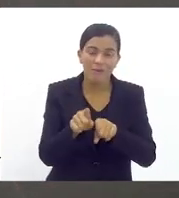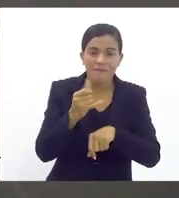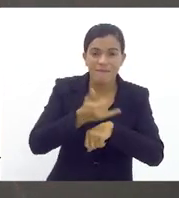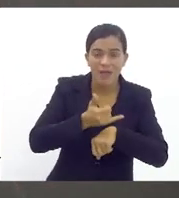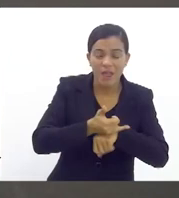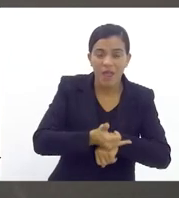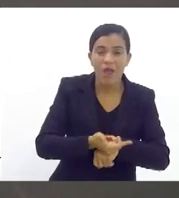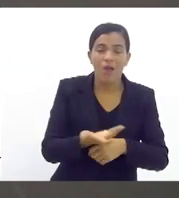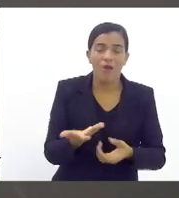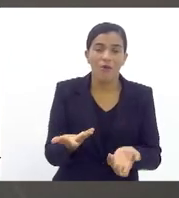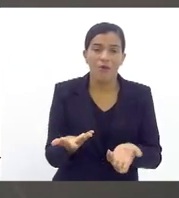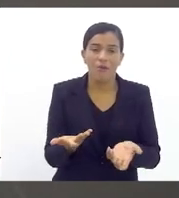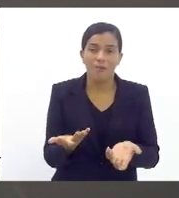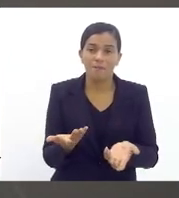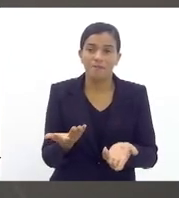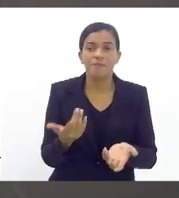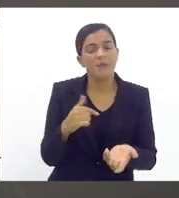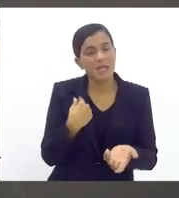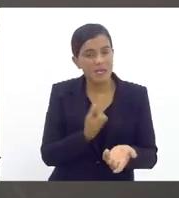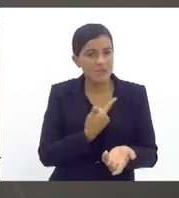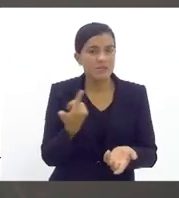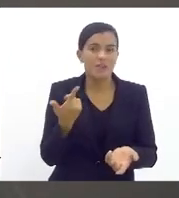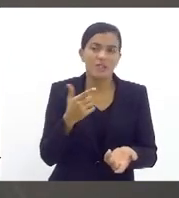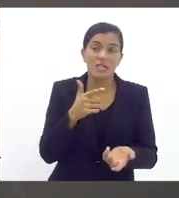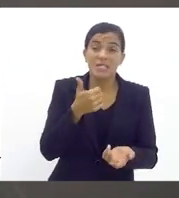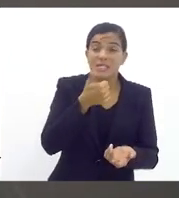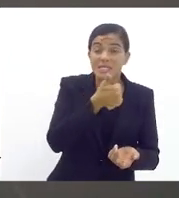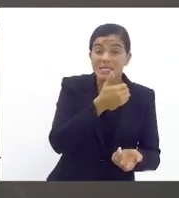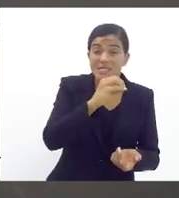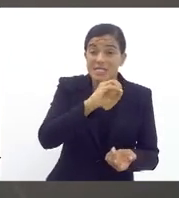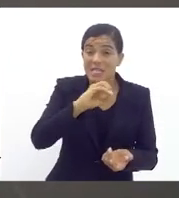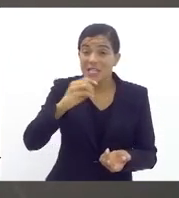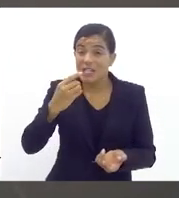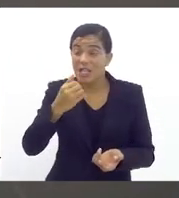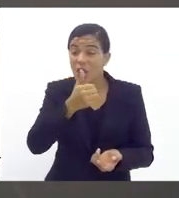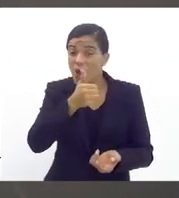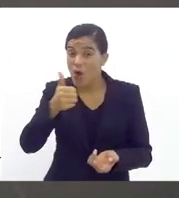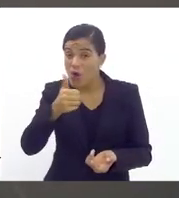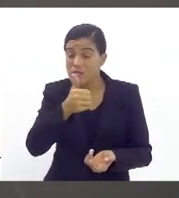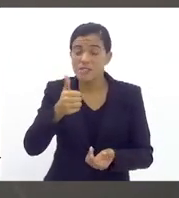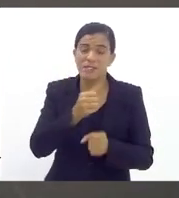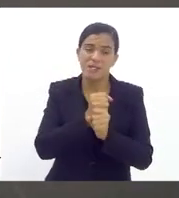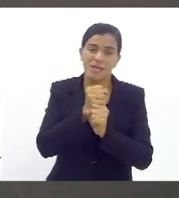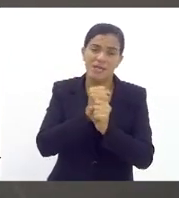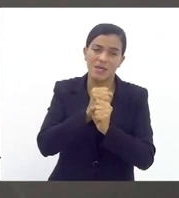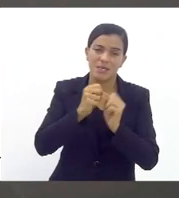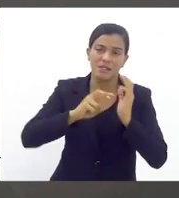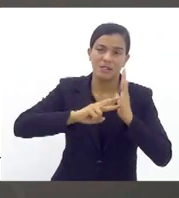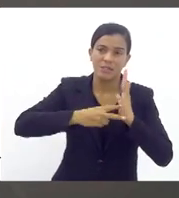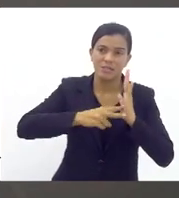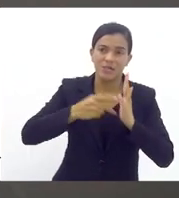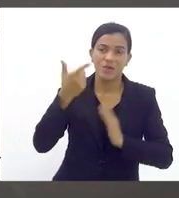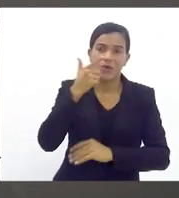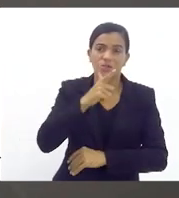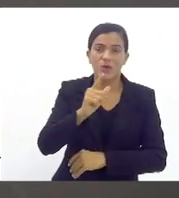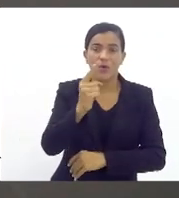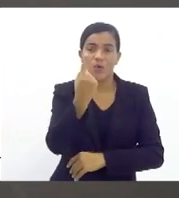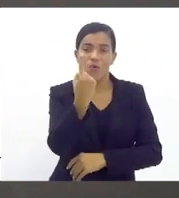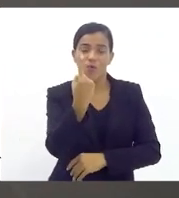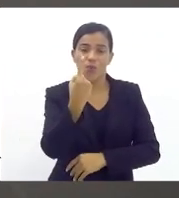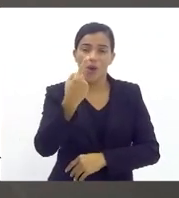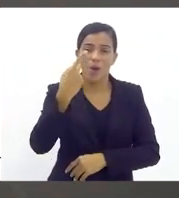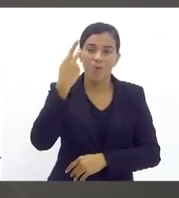lojas. E a gente, em 101 anos de sindicato, 111 anos de sindicato, a gente conseguiu apenas emplacar uma